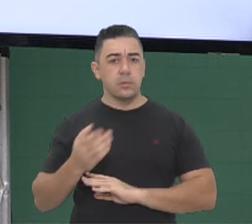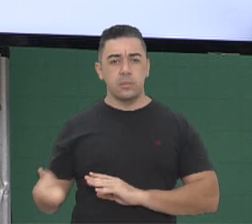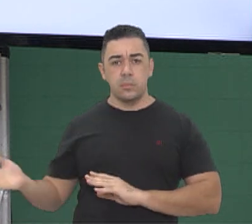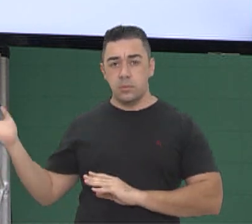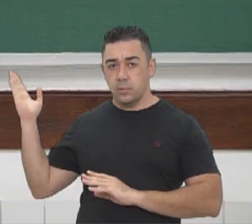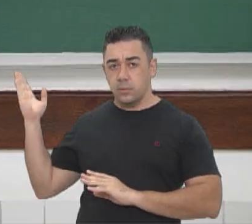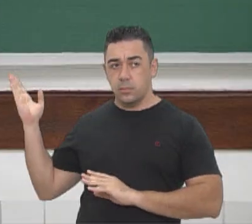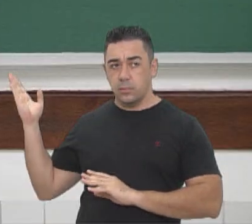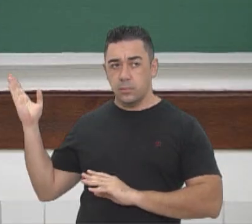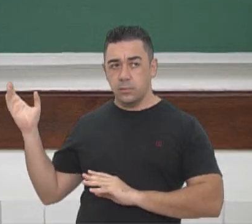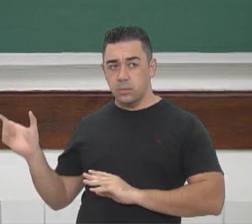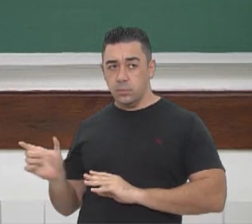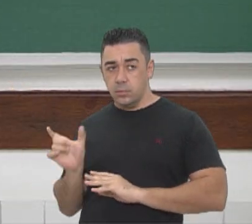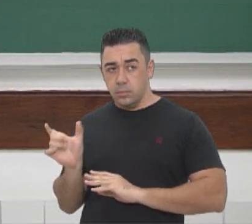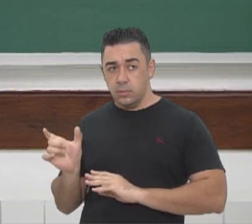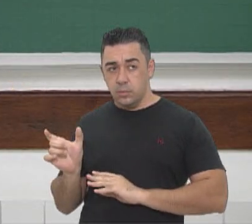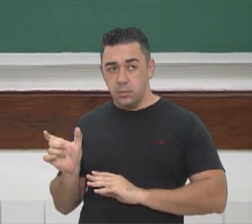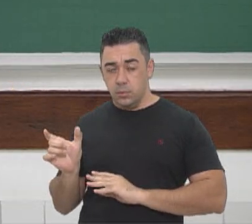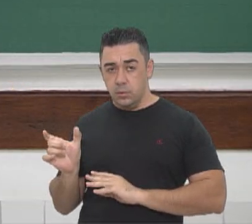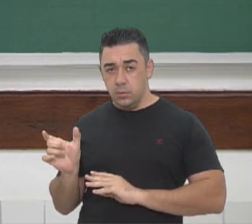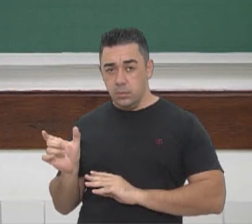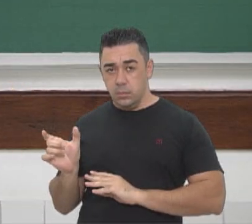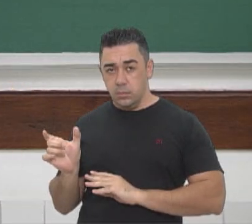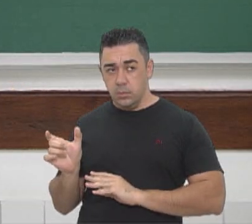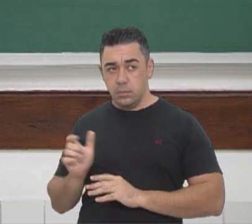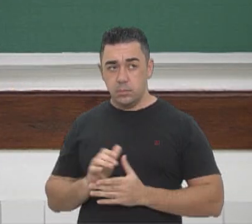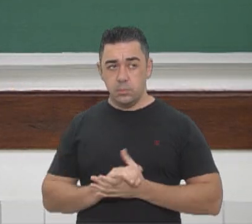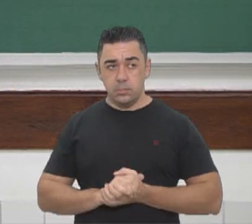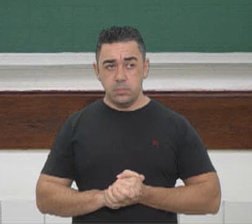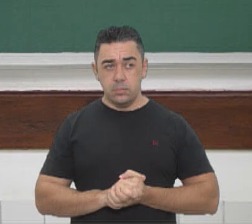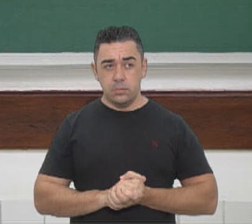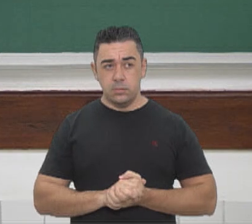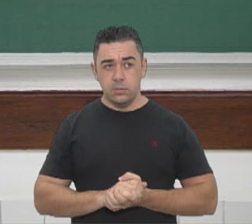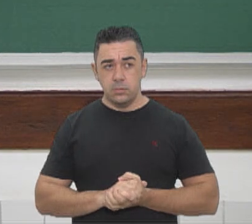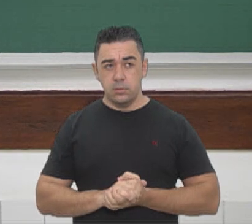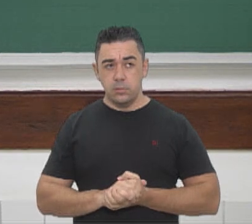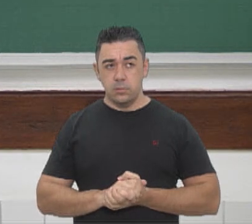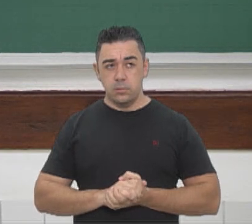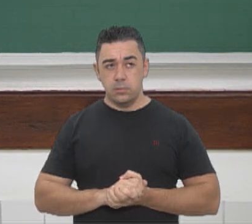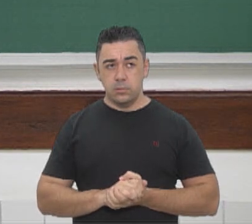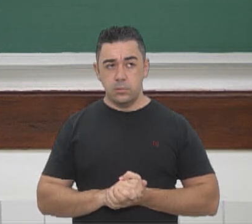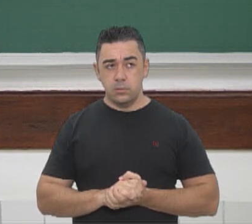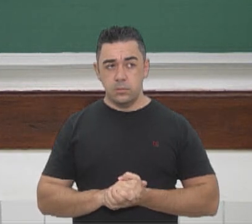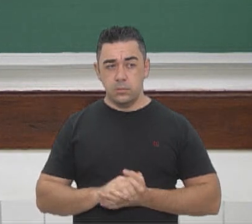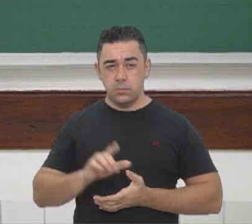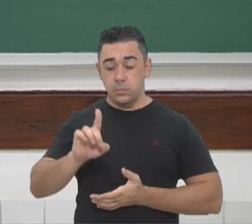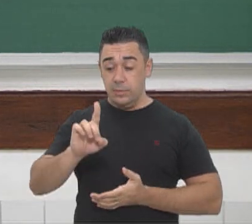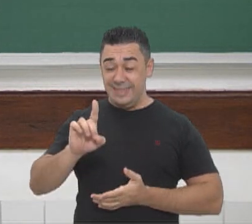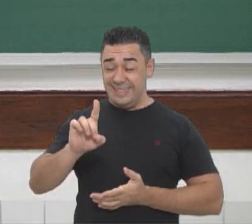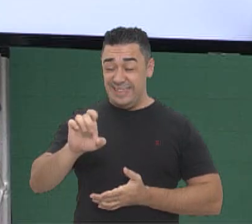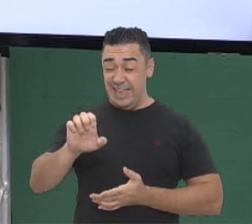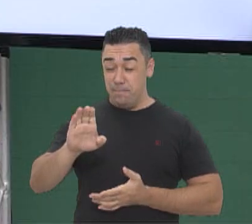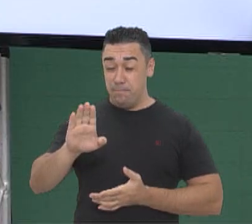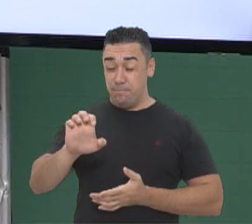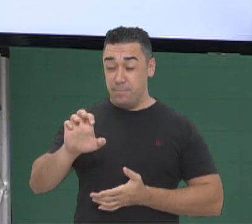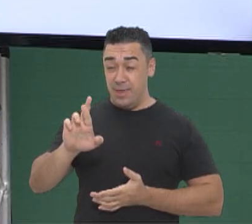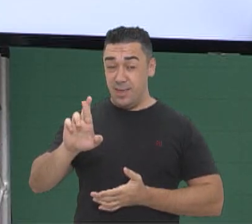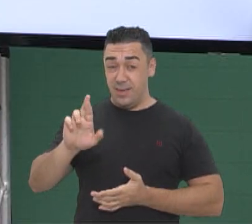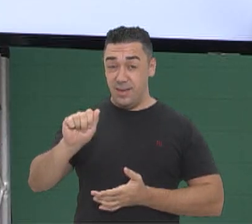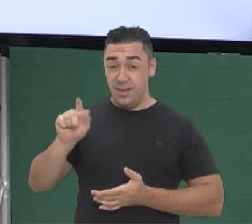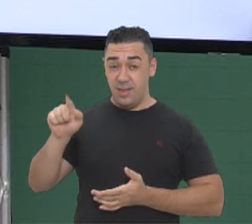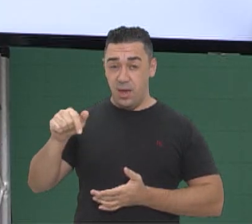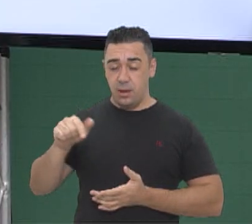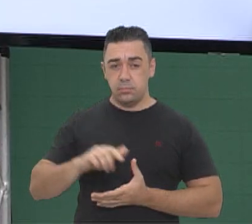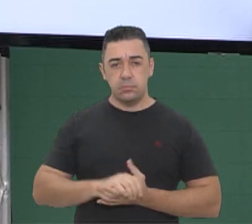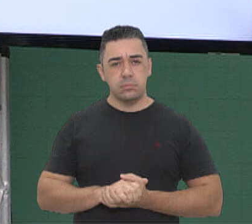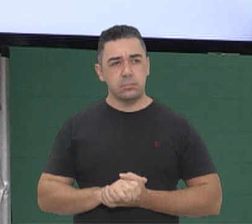que está destacado em letra maiúscula. Olha a primeira. O uso de tapabocas deverá, certo? O